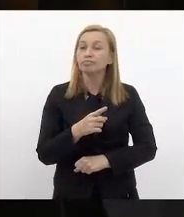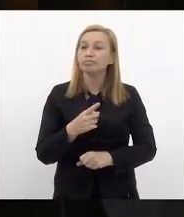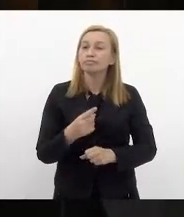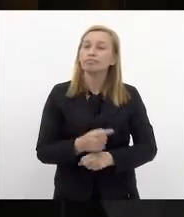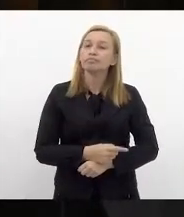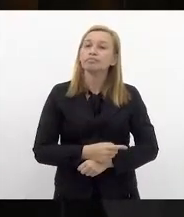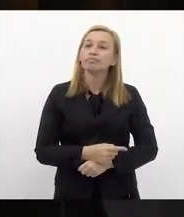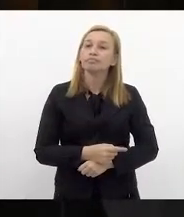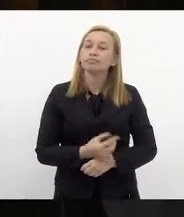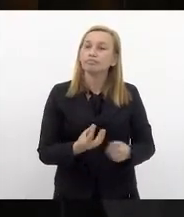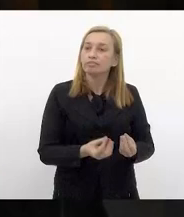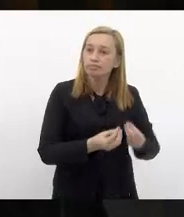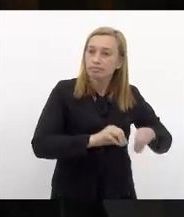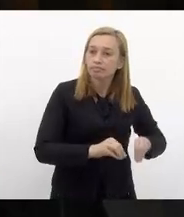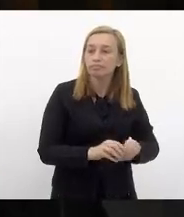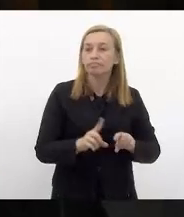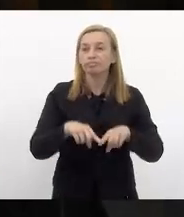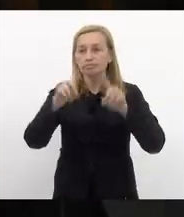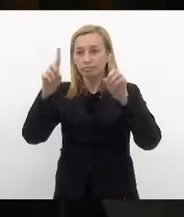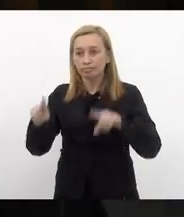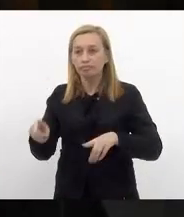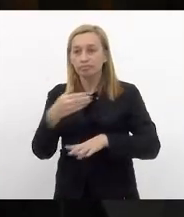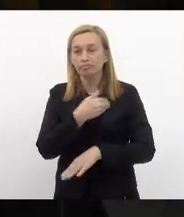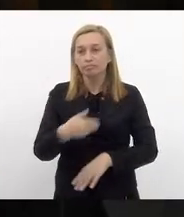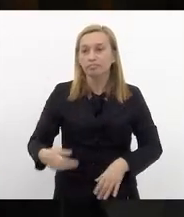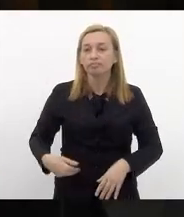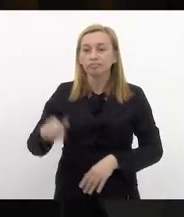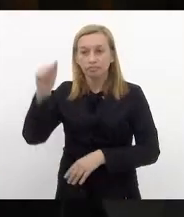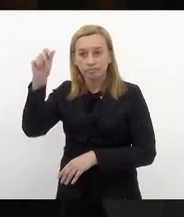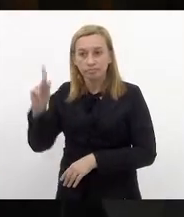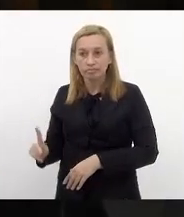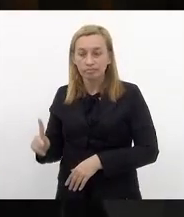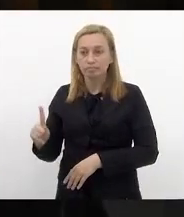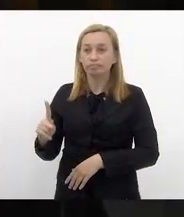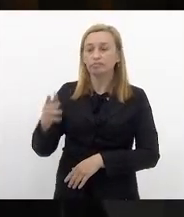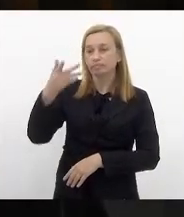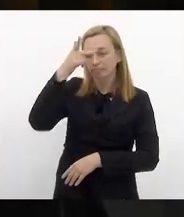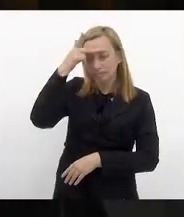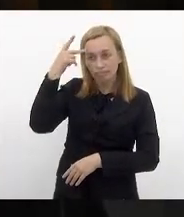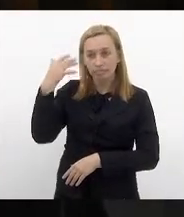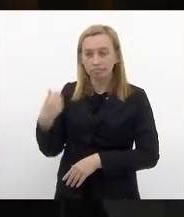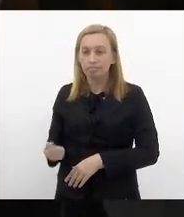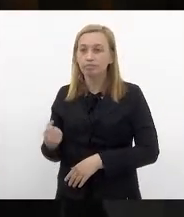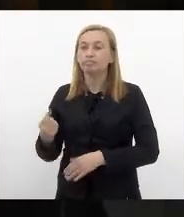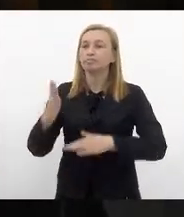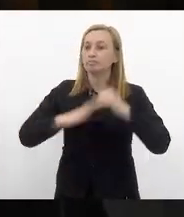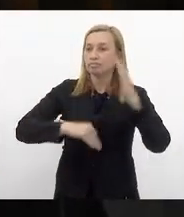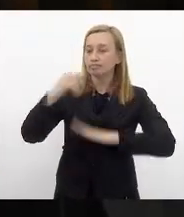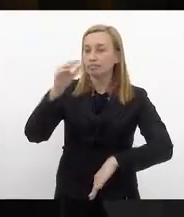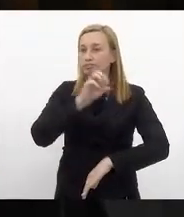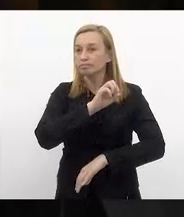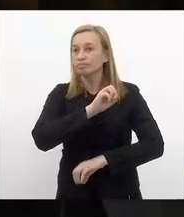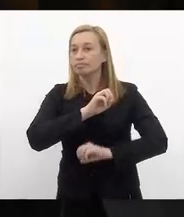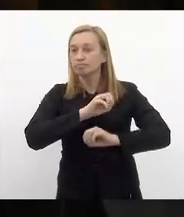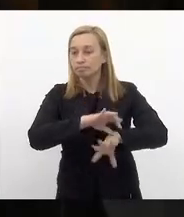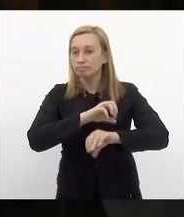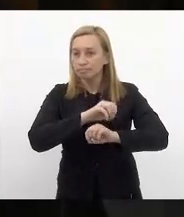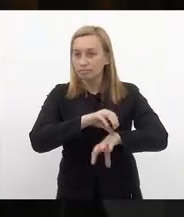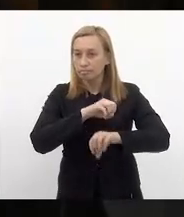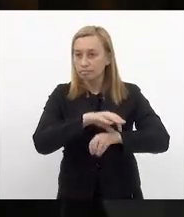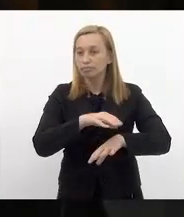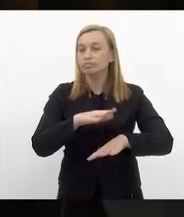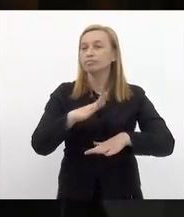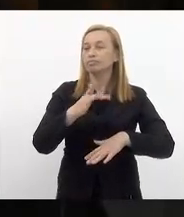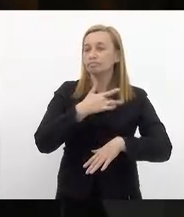ataques a pensionistas, a aposentados, a professores, a profissionais de saúde, a profissionais das diferentes áreas do